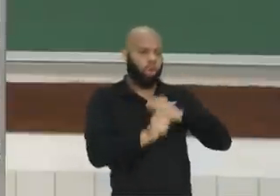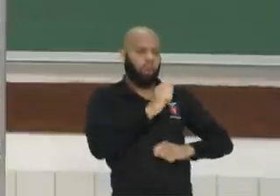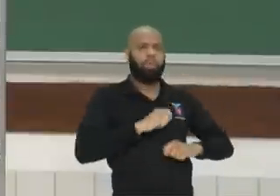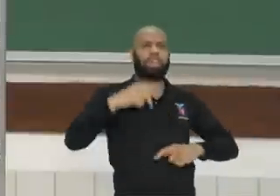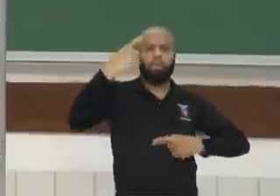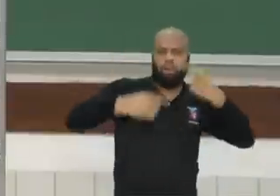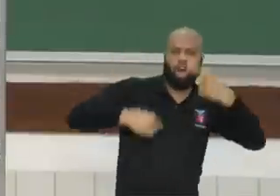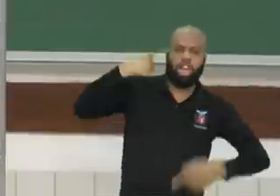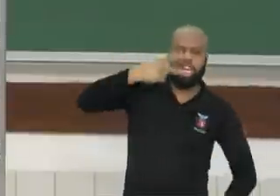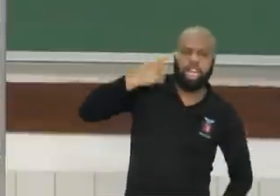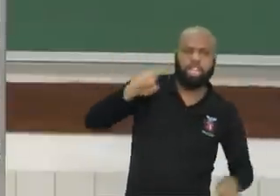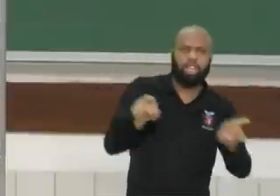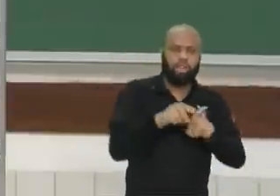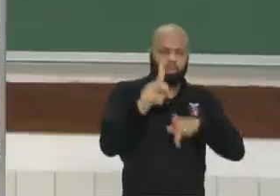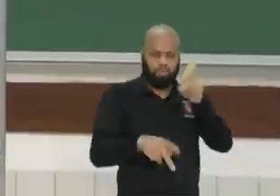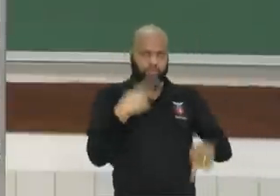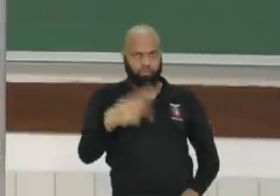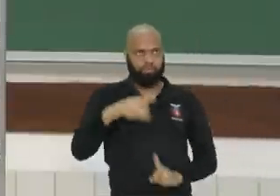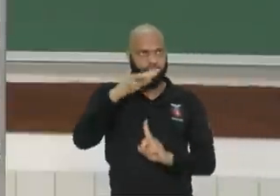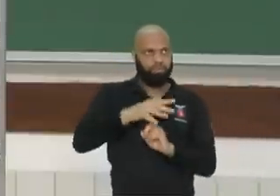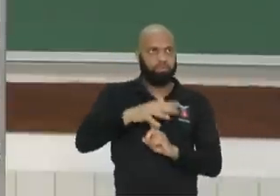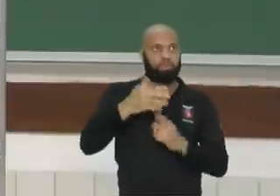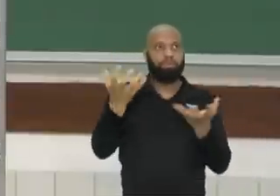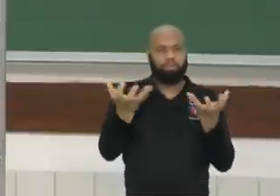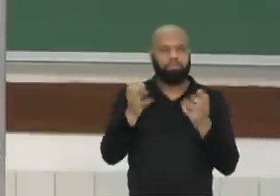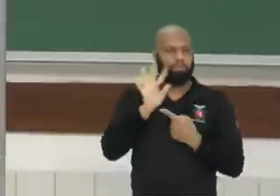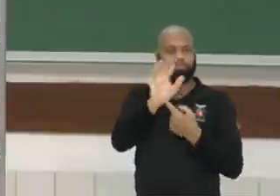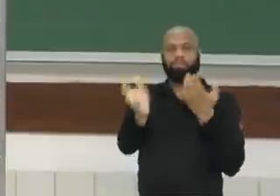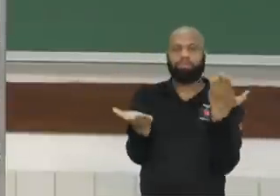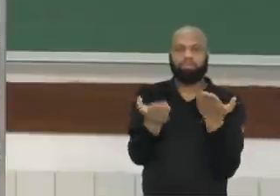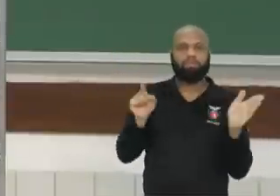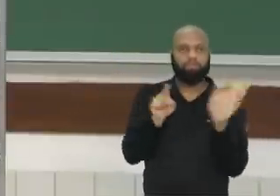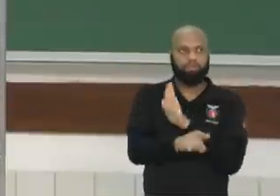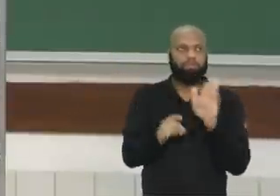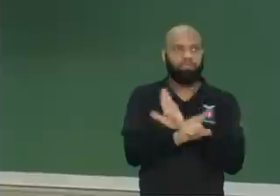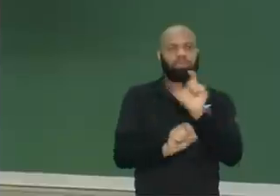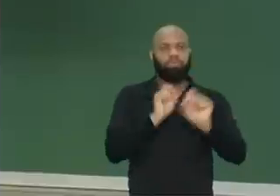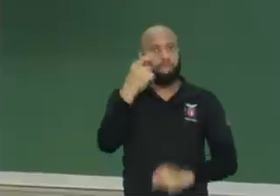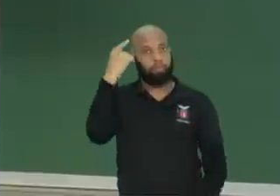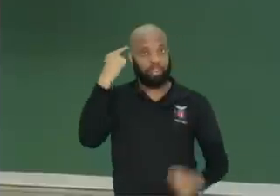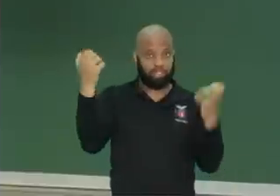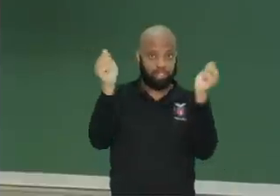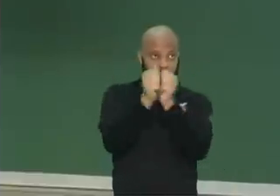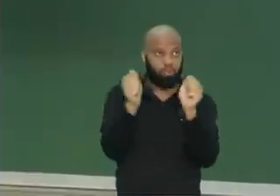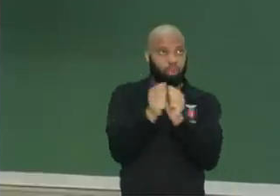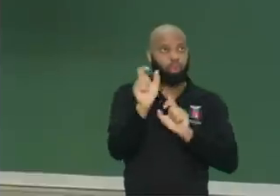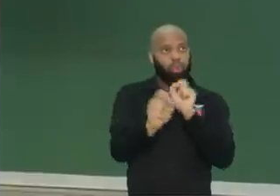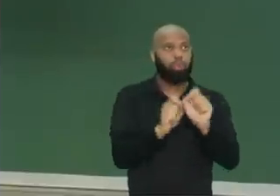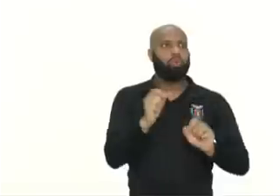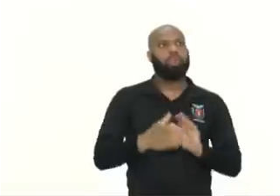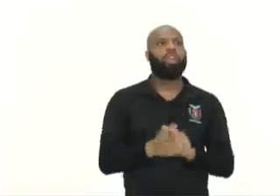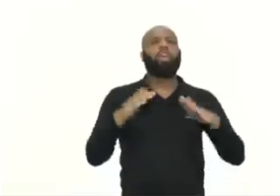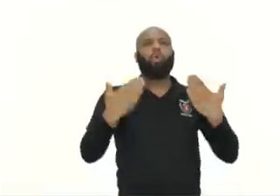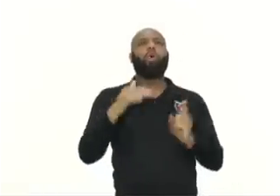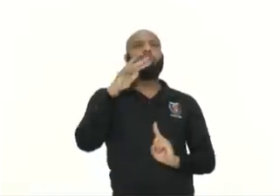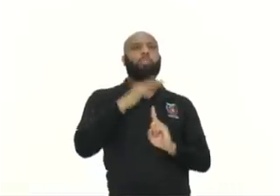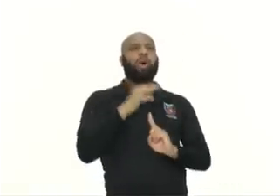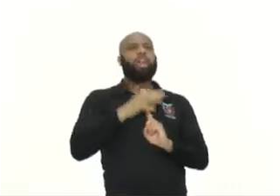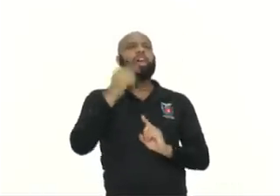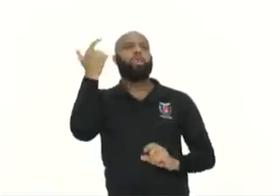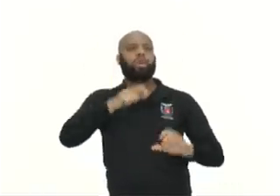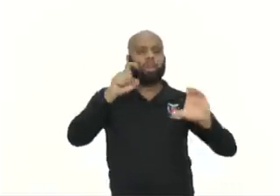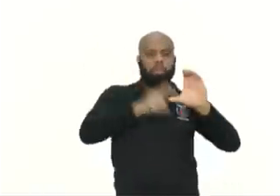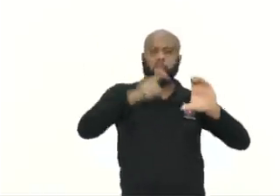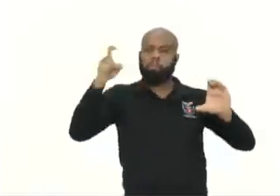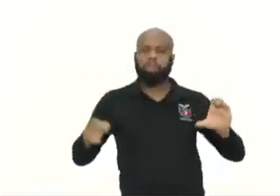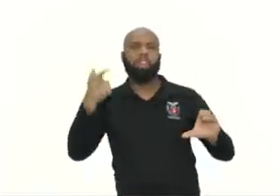política, populacional do nosso estado do Paraná, trago essa atividade aqui para a gente pensar juntos. Vamos lá, pessoal. Quando que o Paraná se